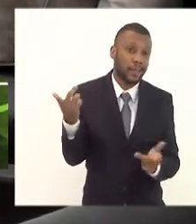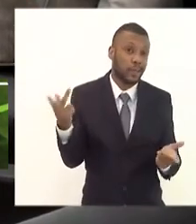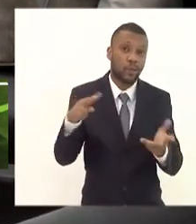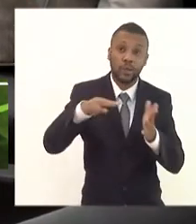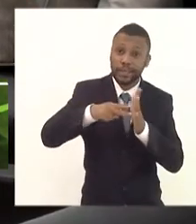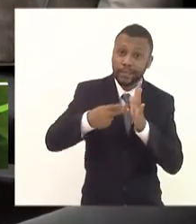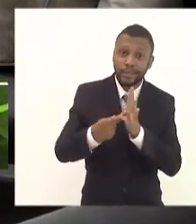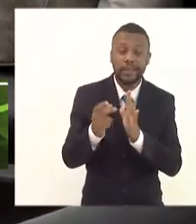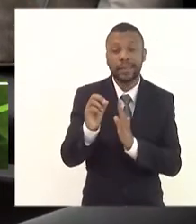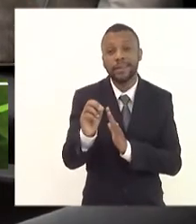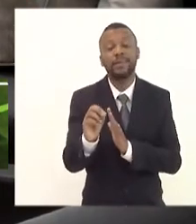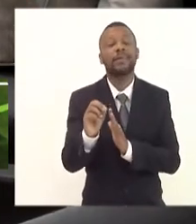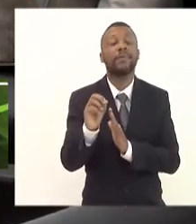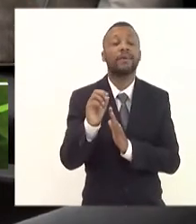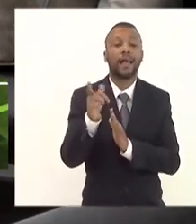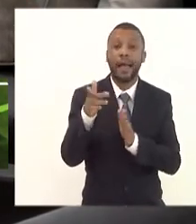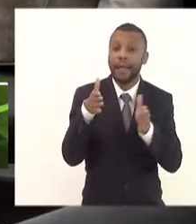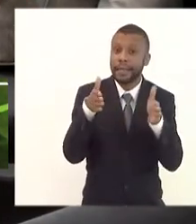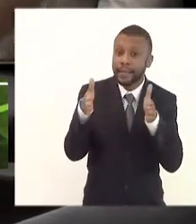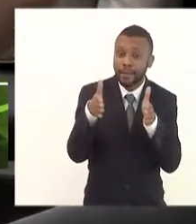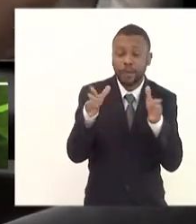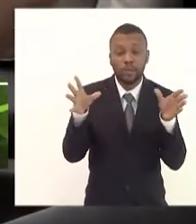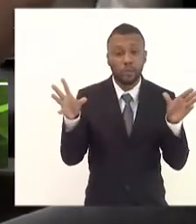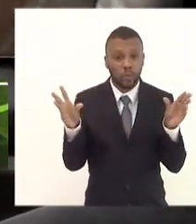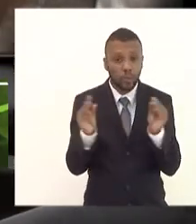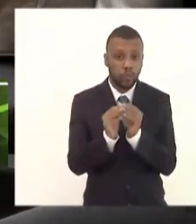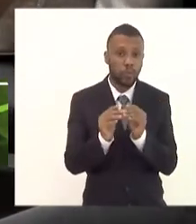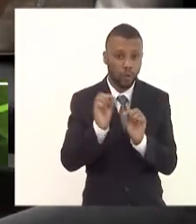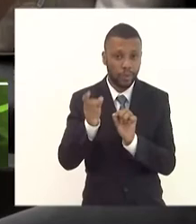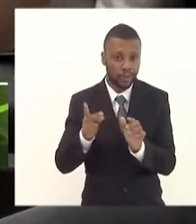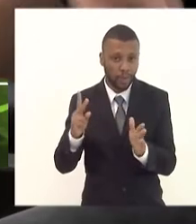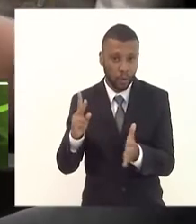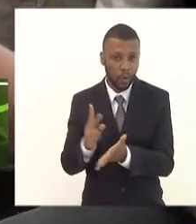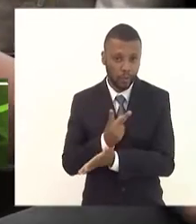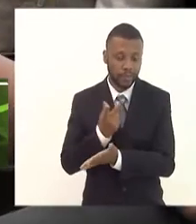ser que esses intervalos se encurtem, é o que está acontecendo.